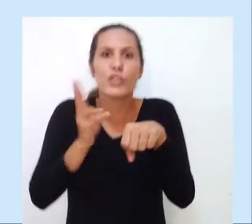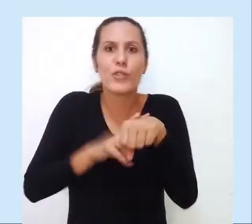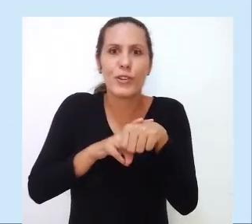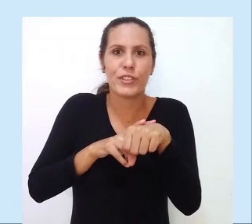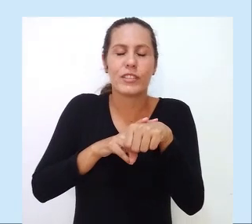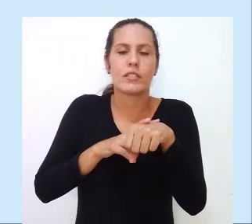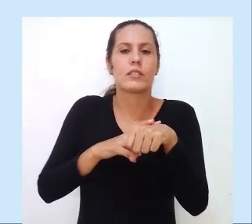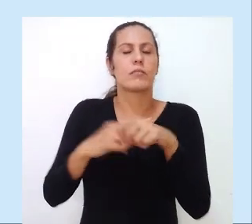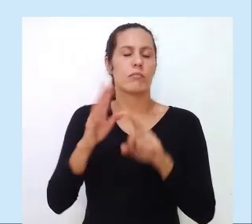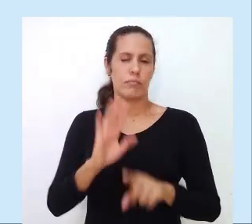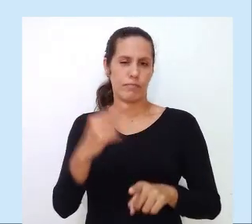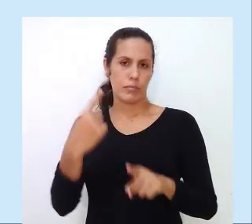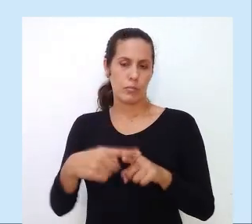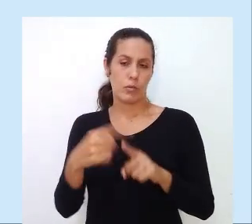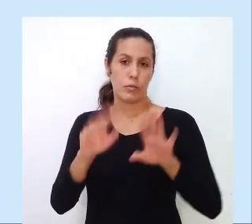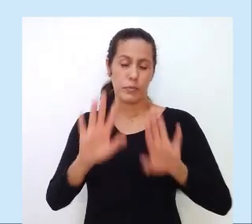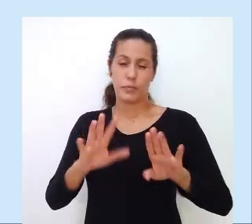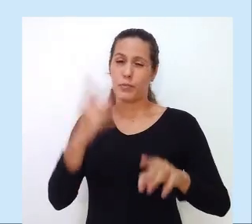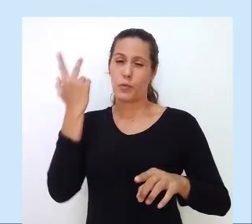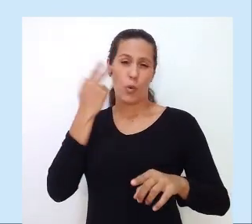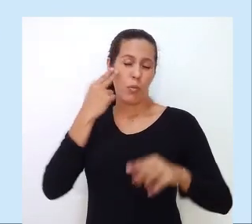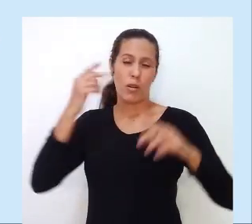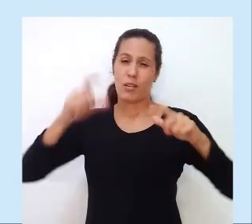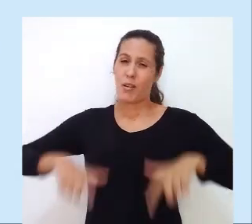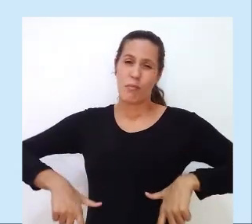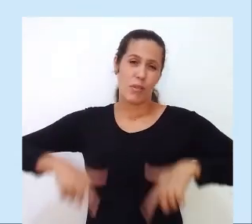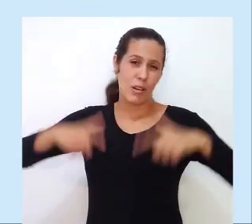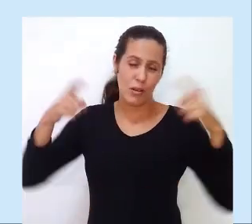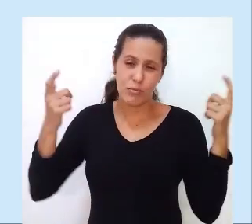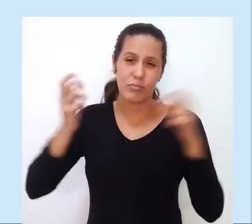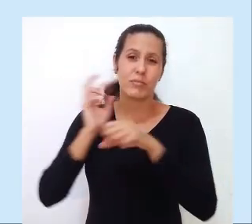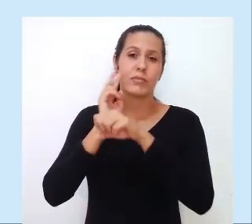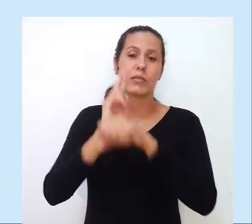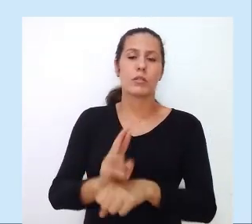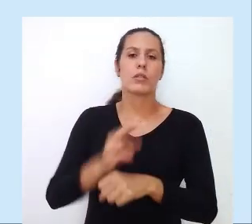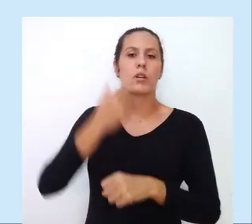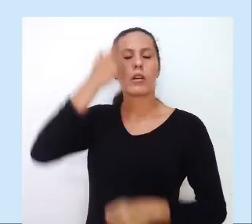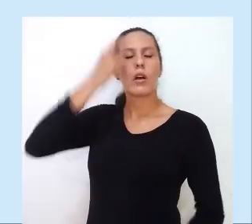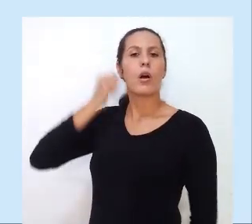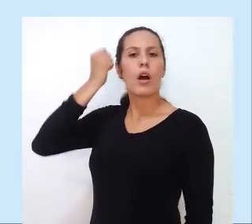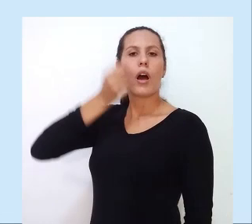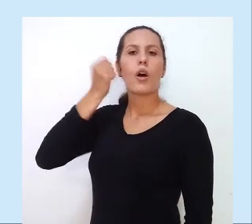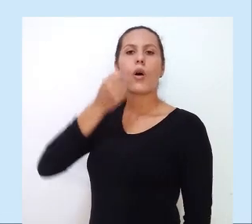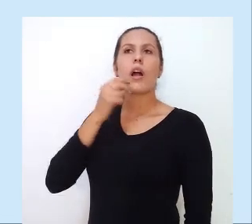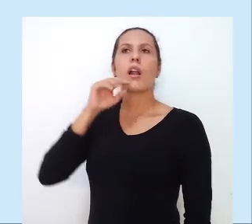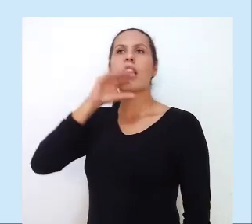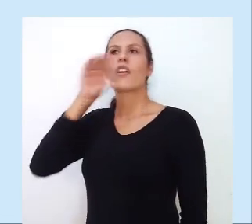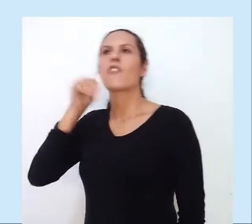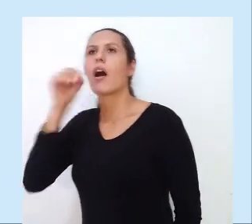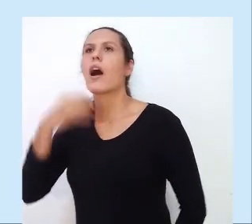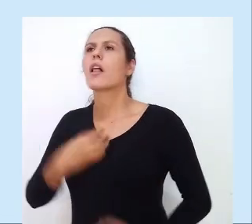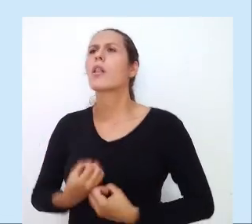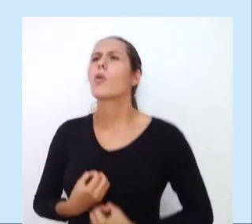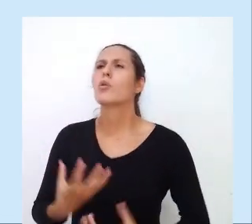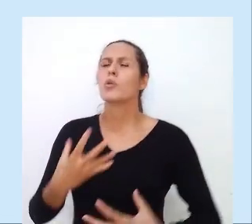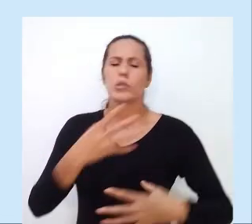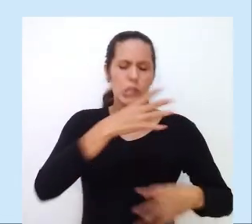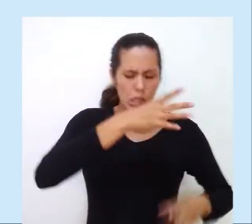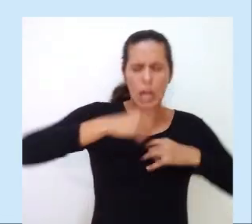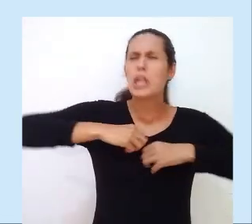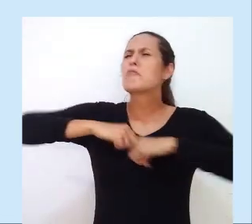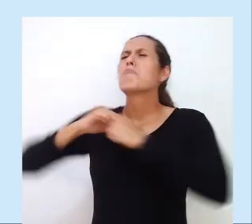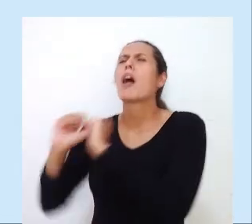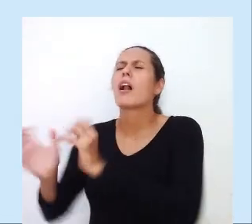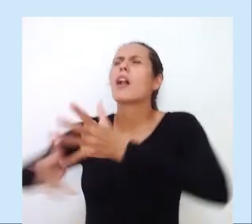específico, porque geralmente a maior parte da representação, os atores eles não falam ou declamam os